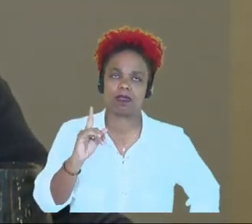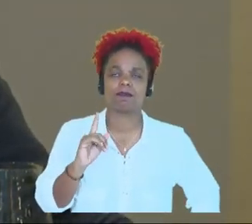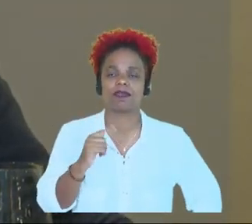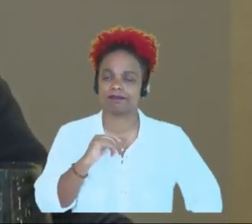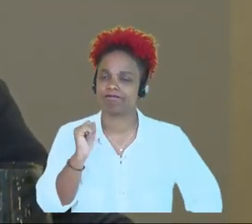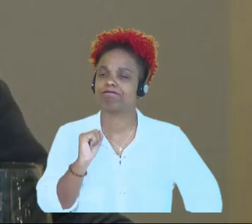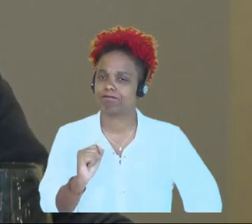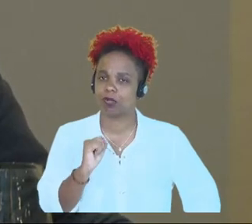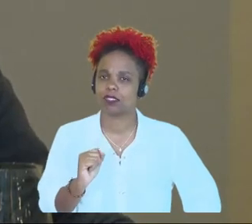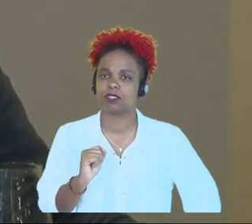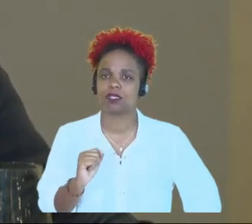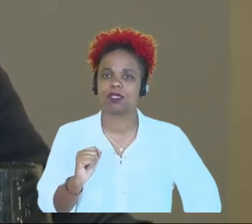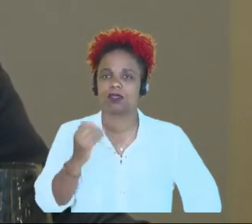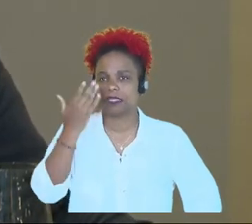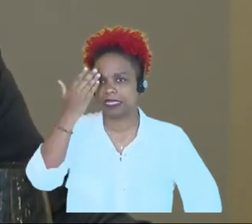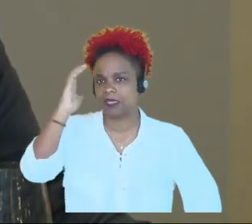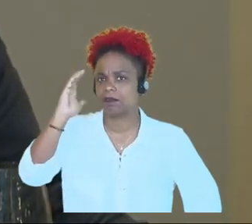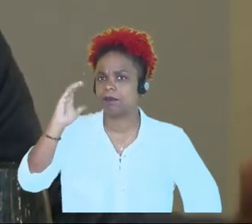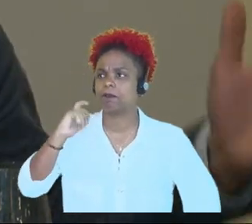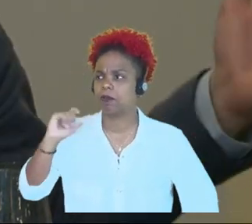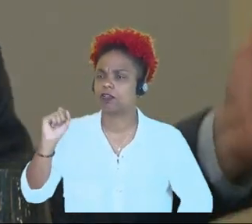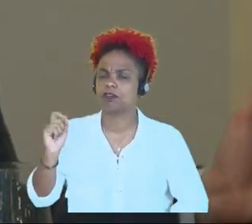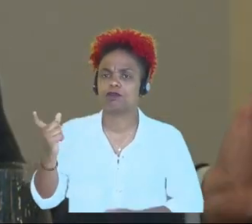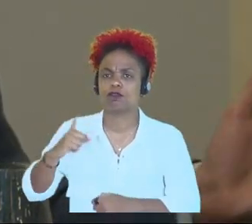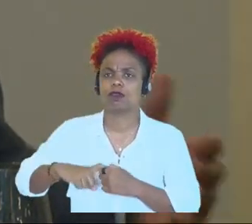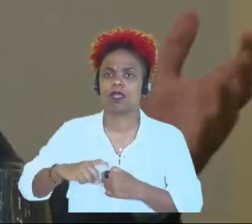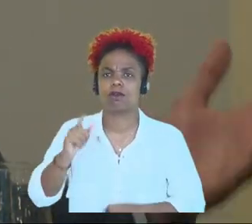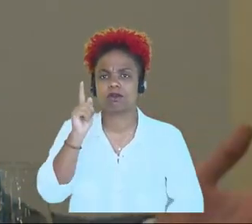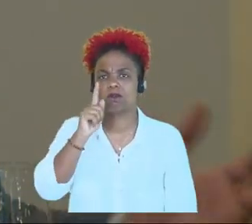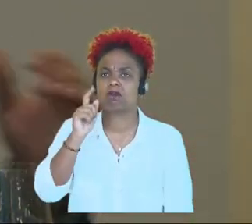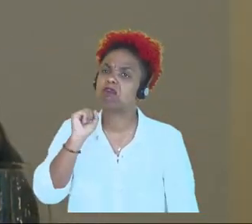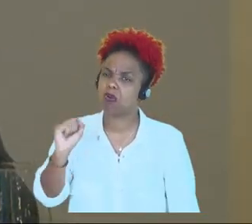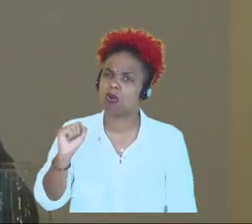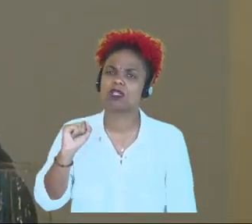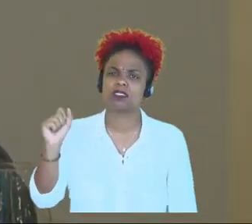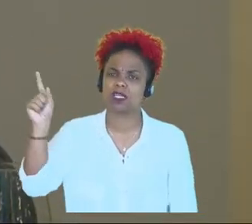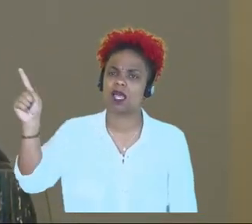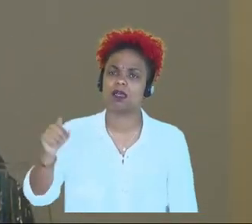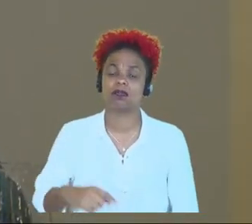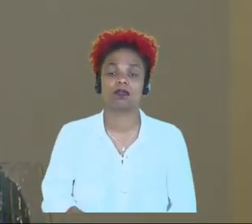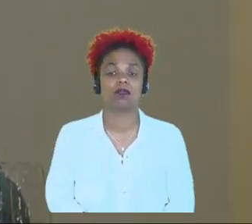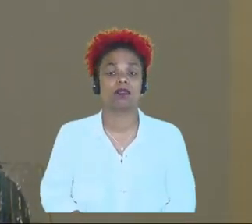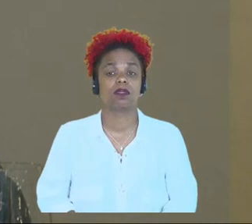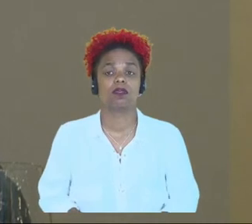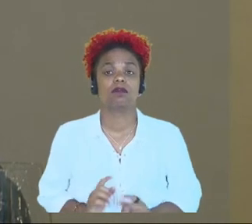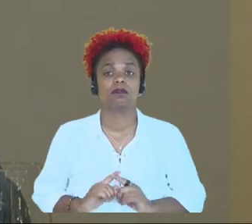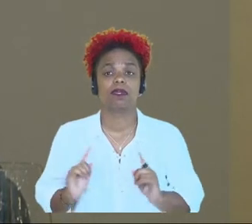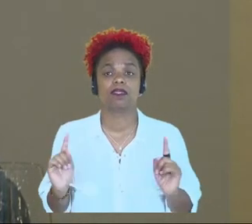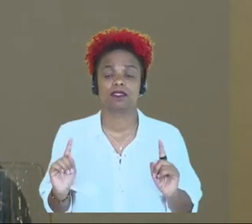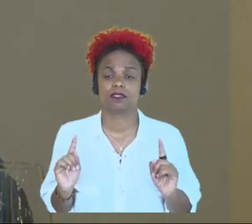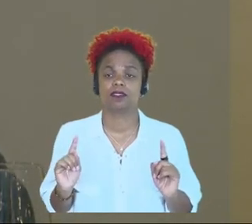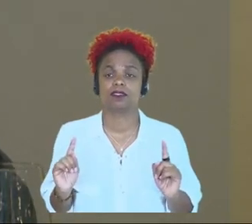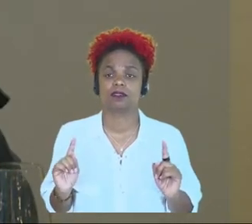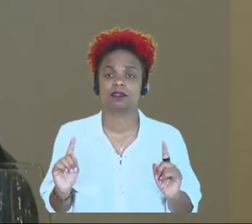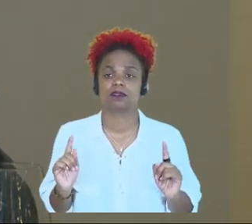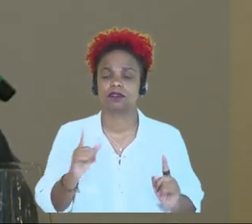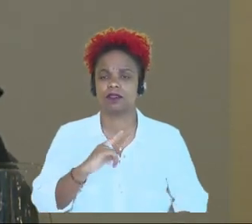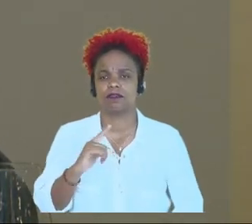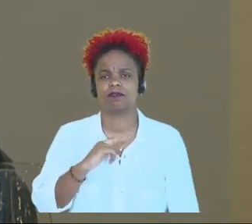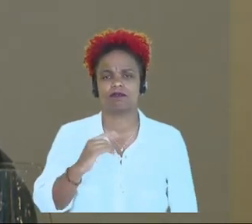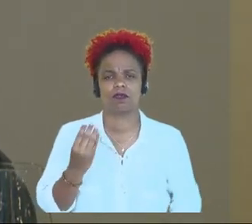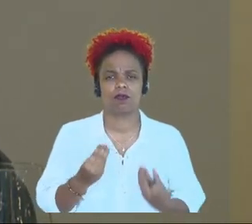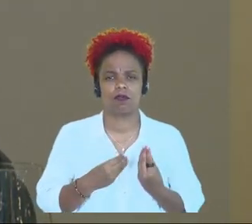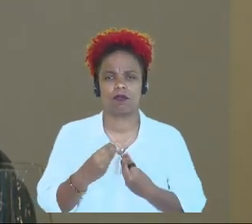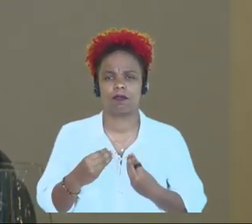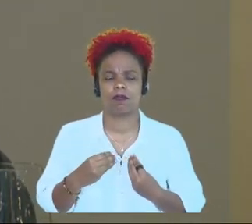possível. O Trump talvez volte a ser presidente nos Estados Unidos. Isso é possível. Agora, o dilema se